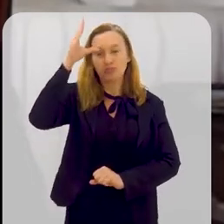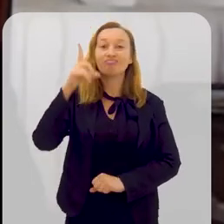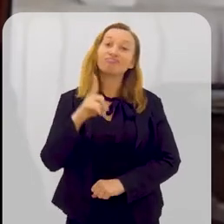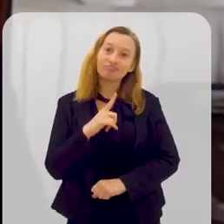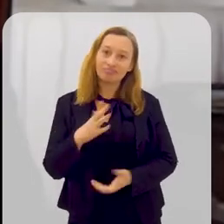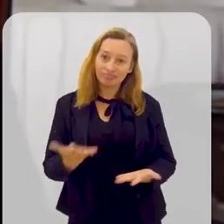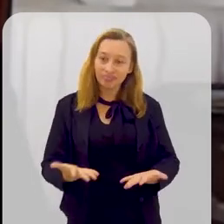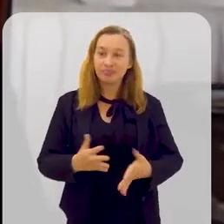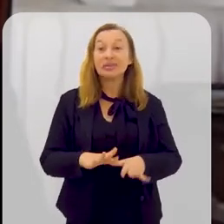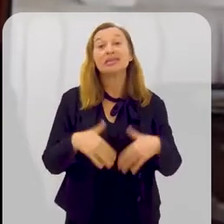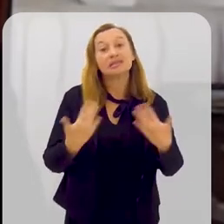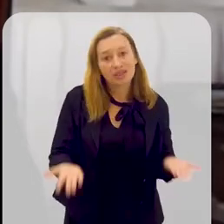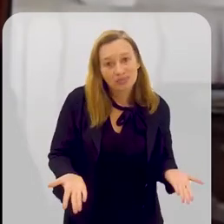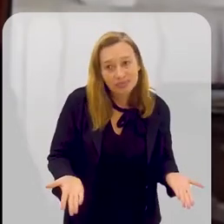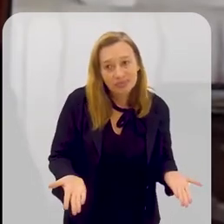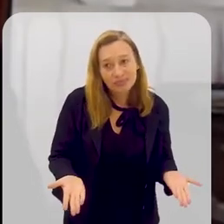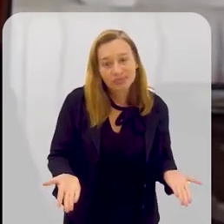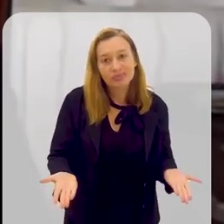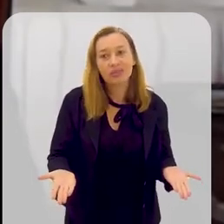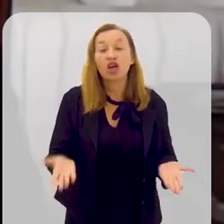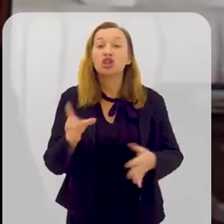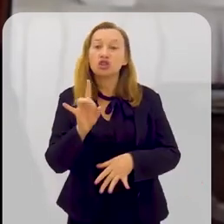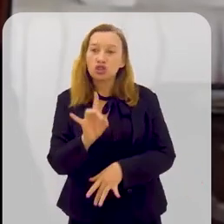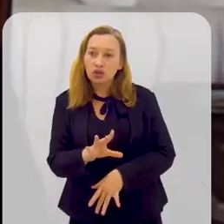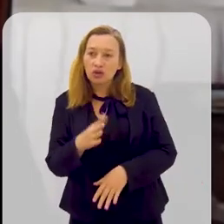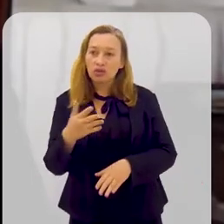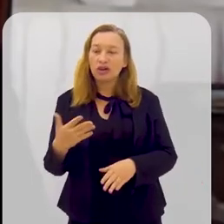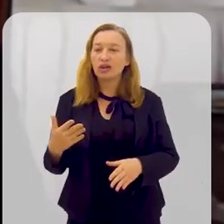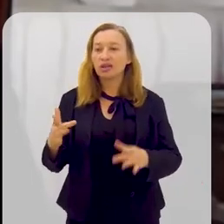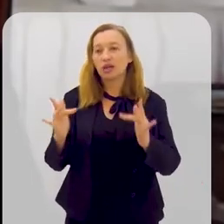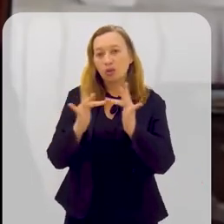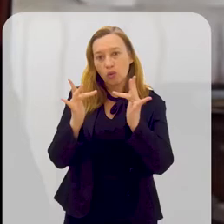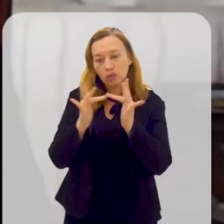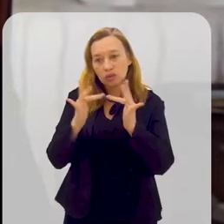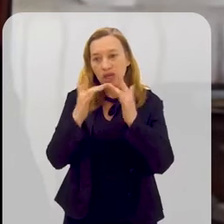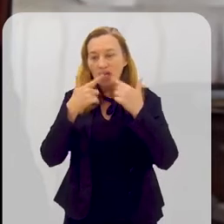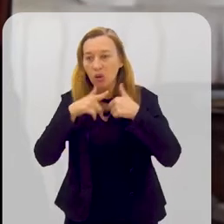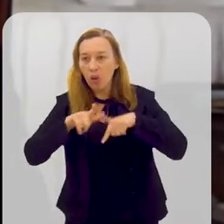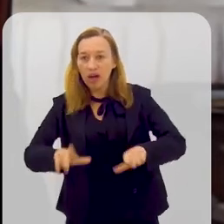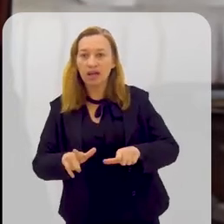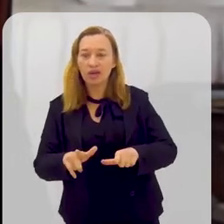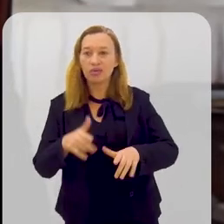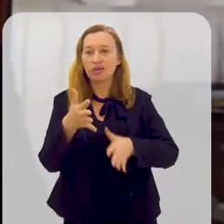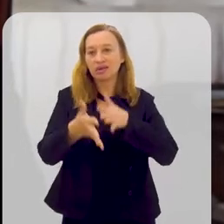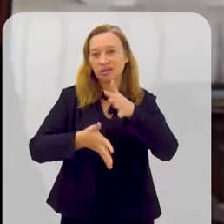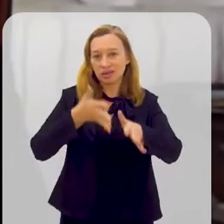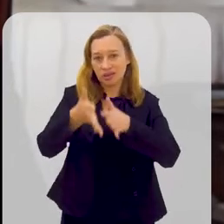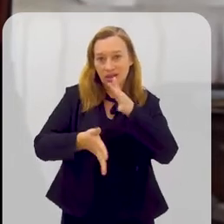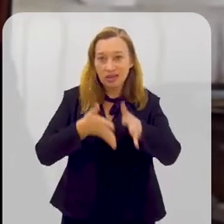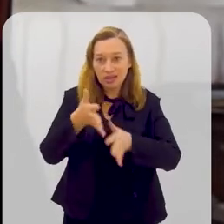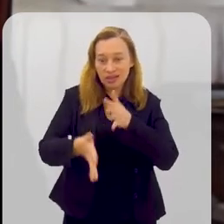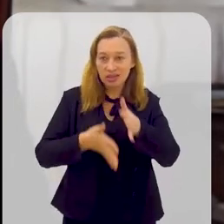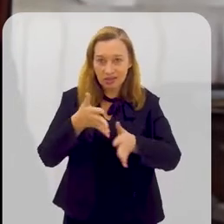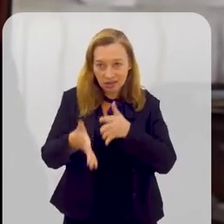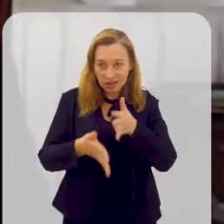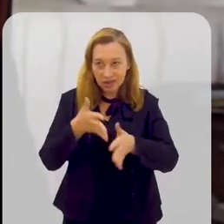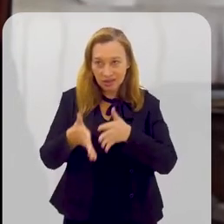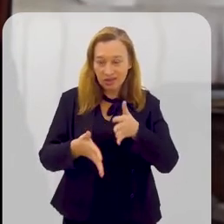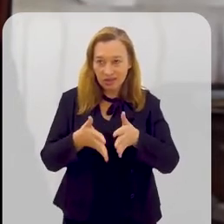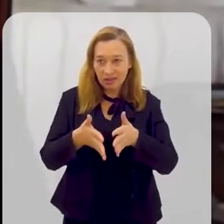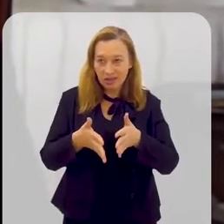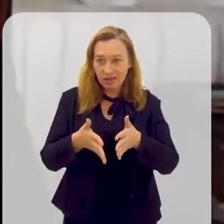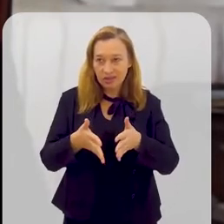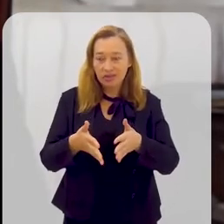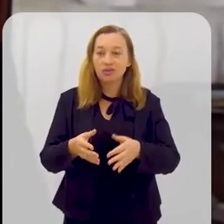conhecimento então ele só vai entrar em contato com a língua de sinais na